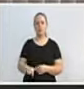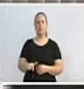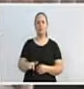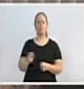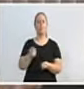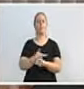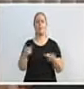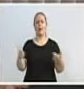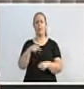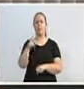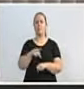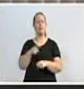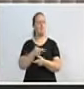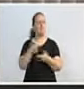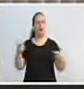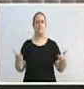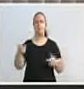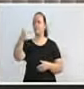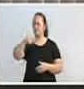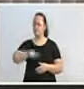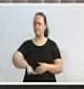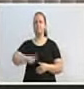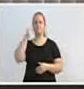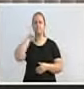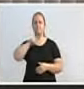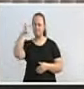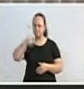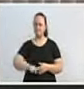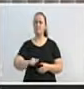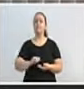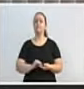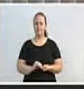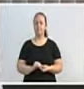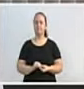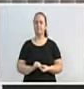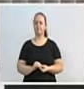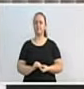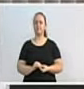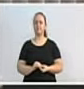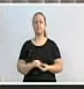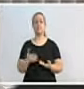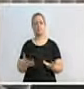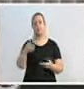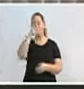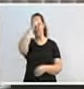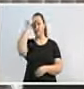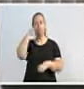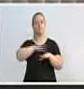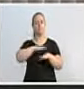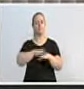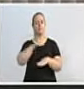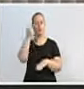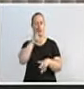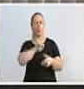maioria absoluta no país inteiro. Então, a máquina administrativa funciona muito bem. E o prefeito teve a habilidade de saber construir